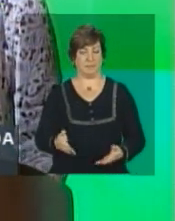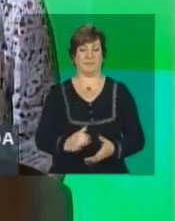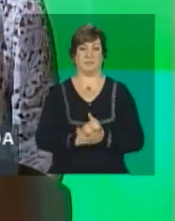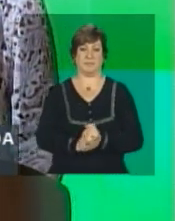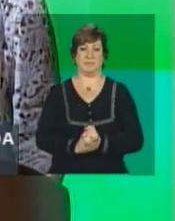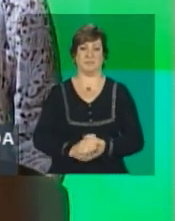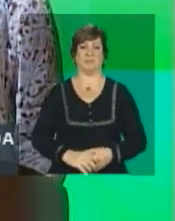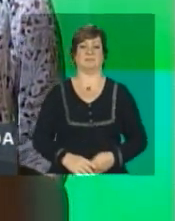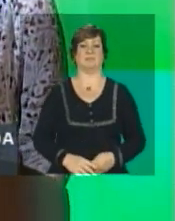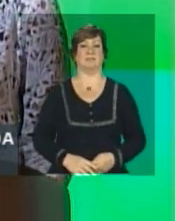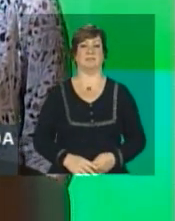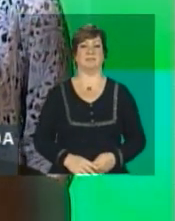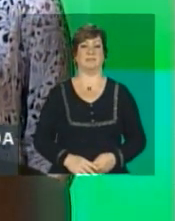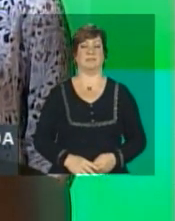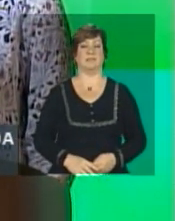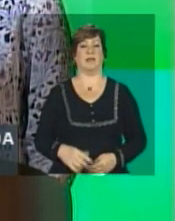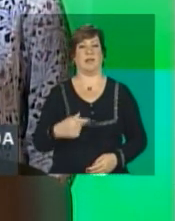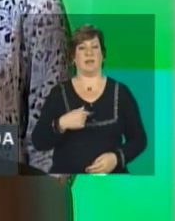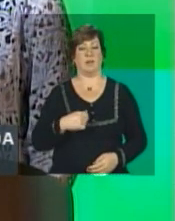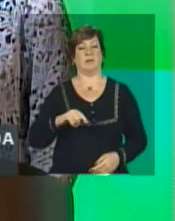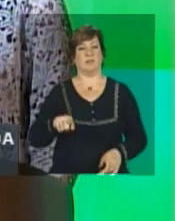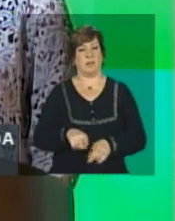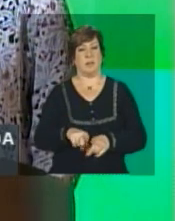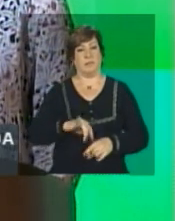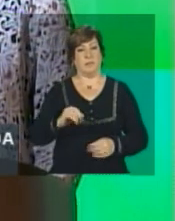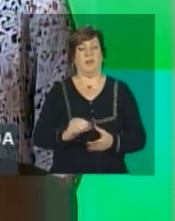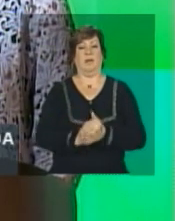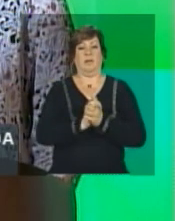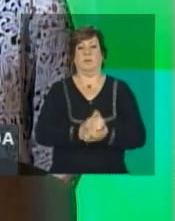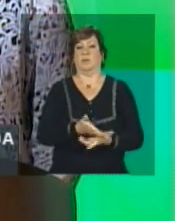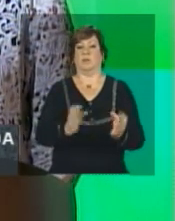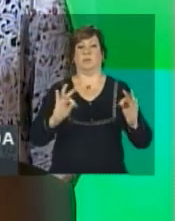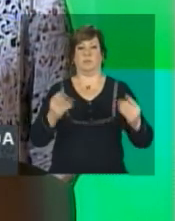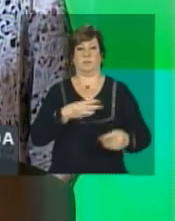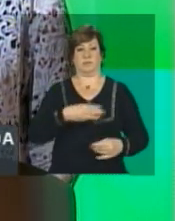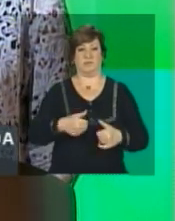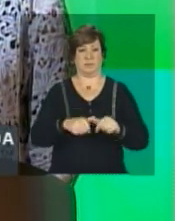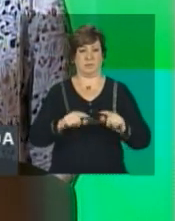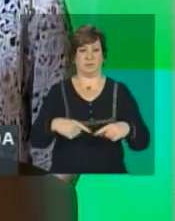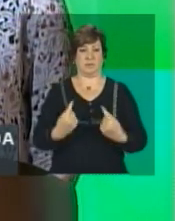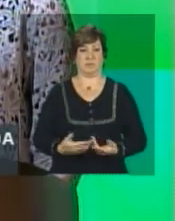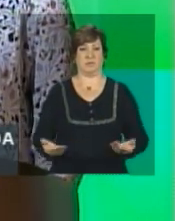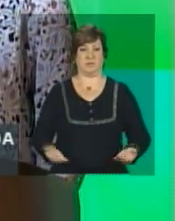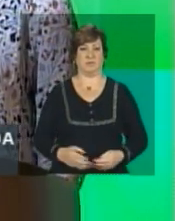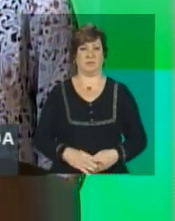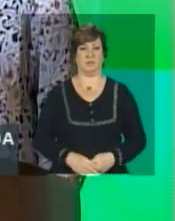Lobão, eu saúdo todos os ministros aqui presentes.